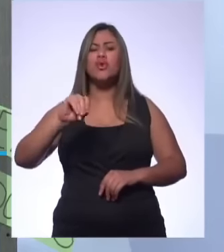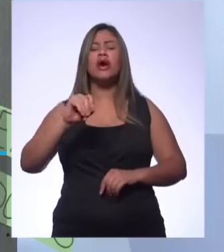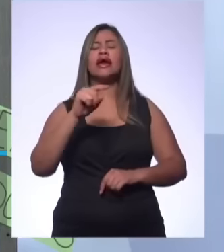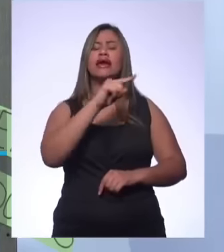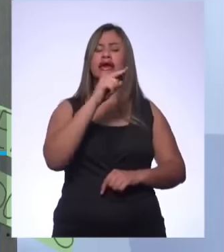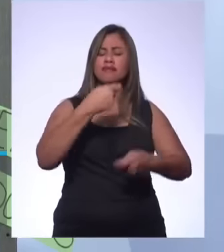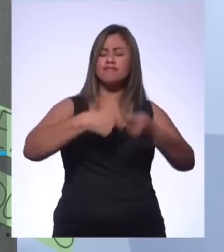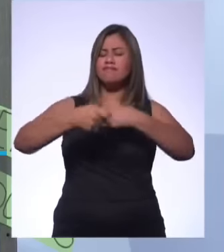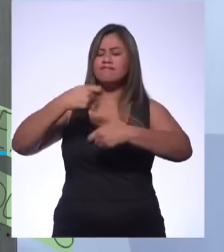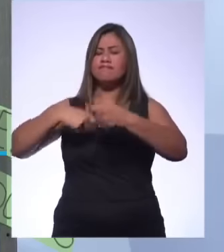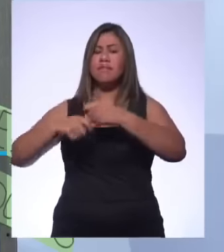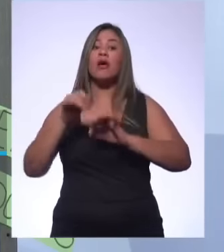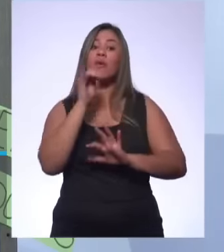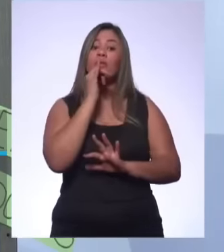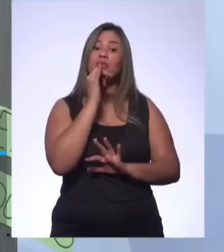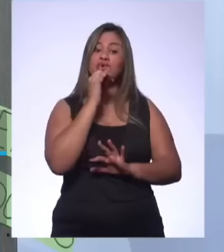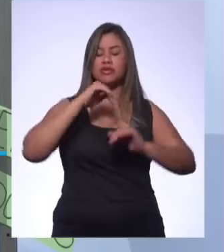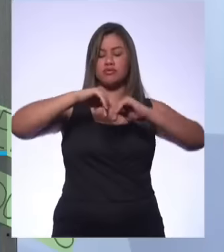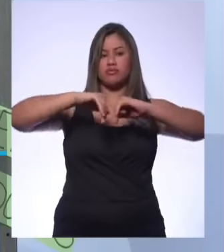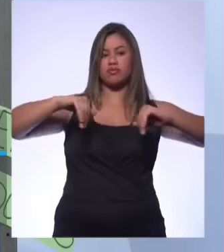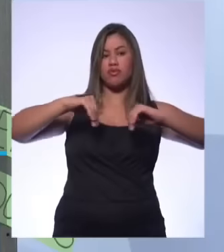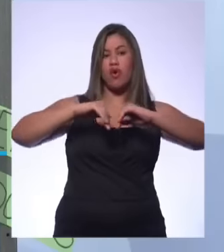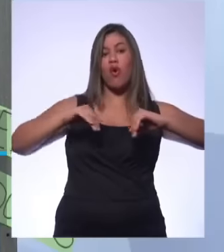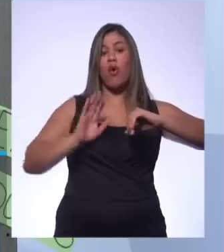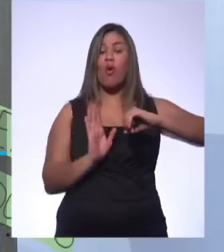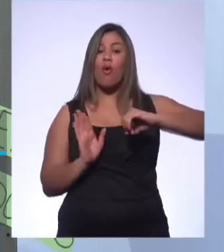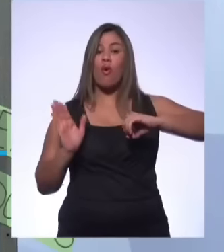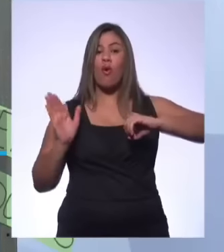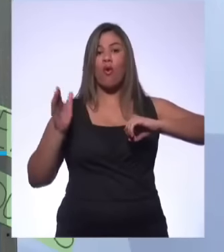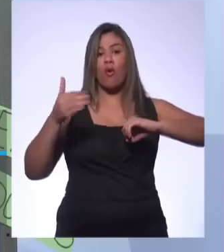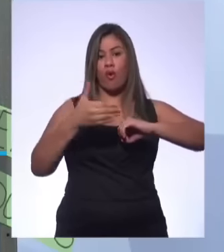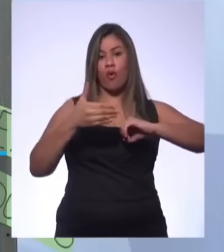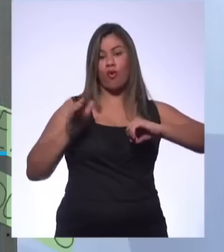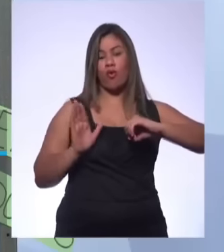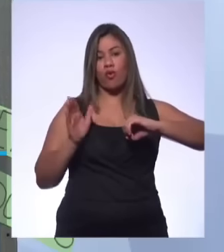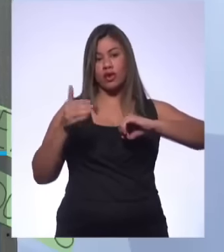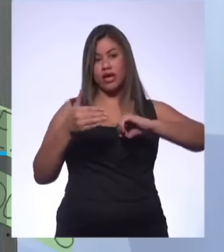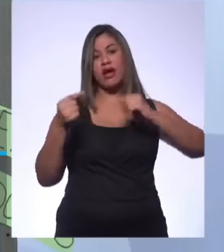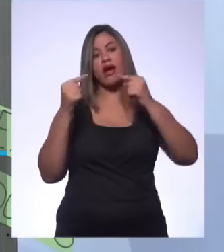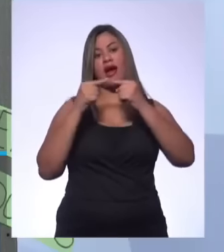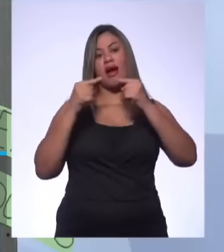de um lado ficou o Império Romano do Oriente, que lá depois constituiu-se